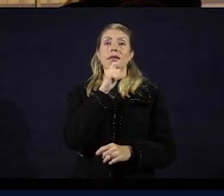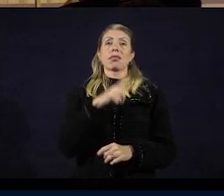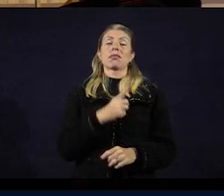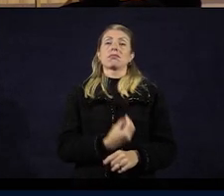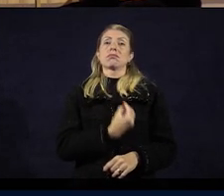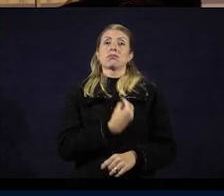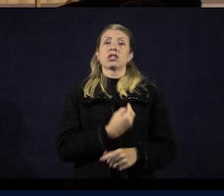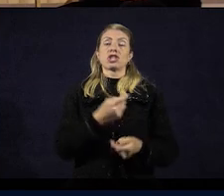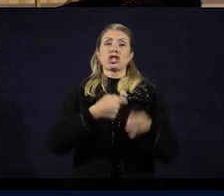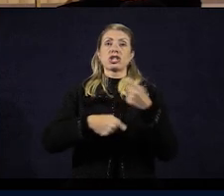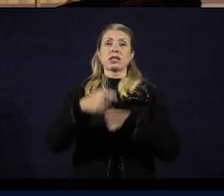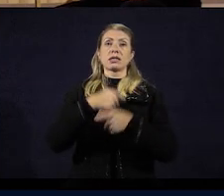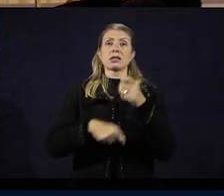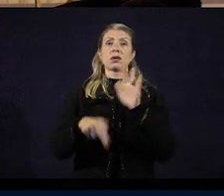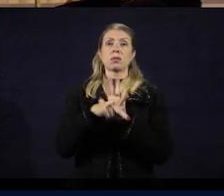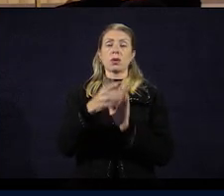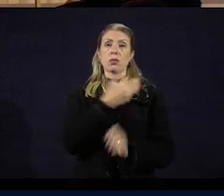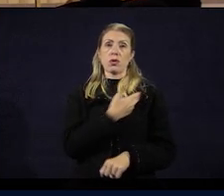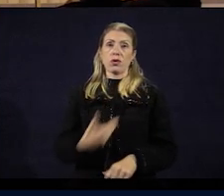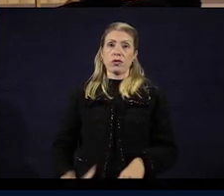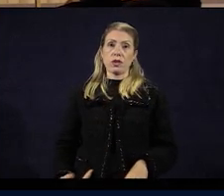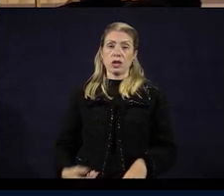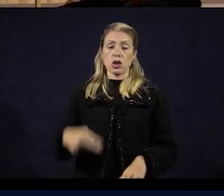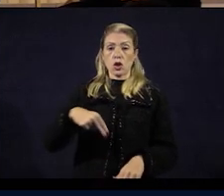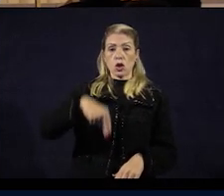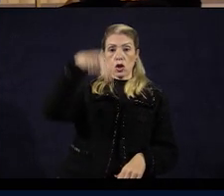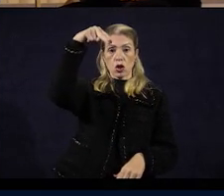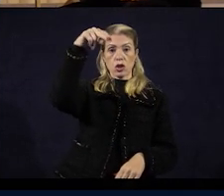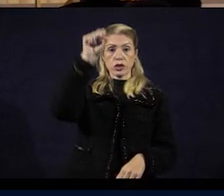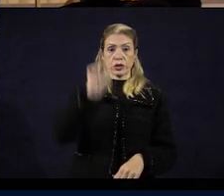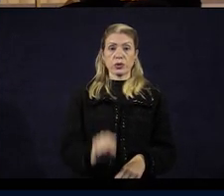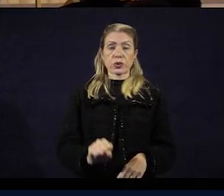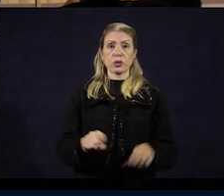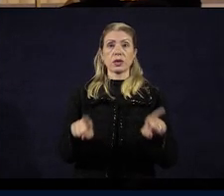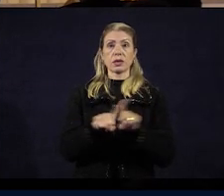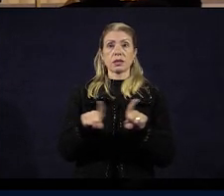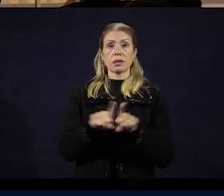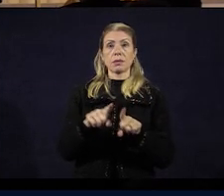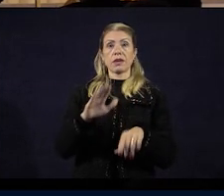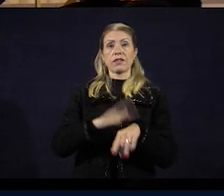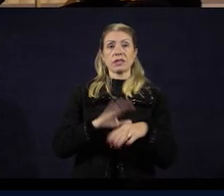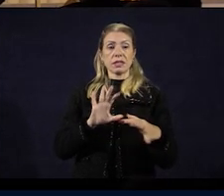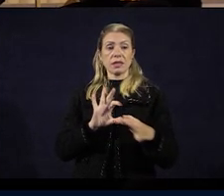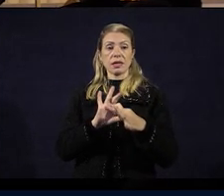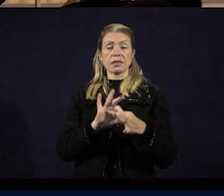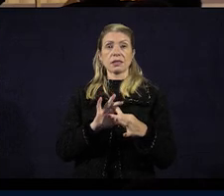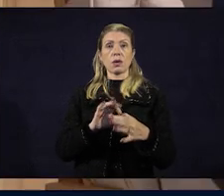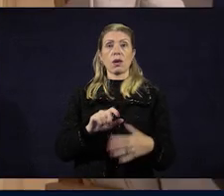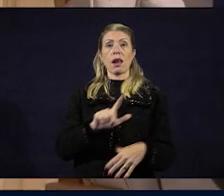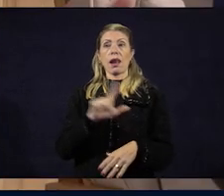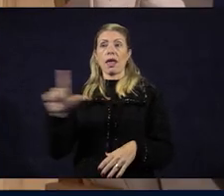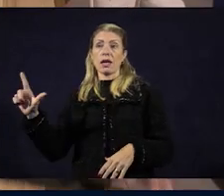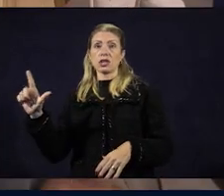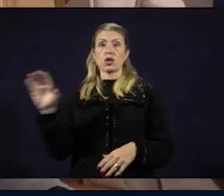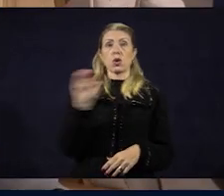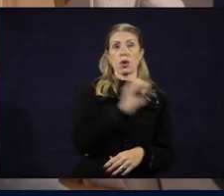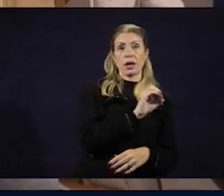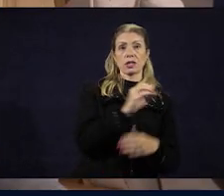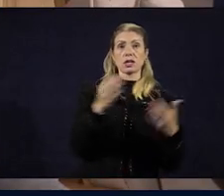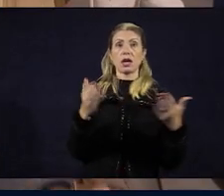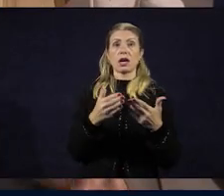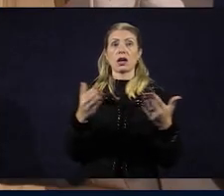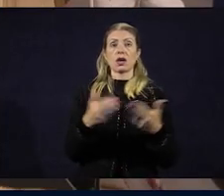sobre a gestão da União. Então, fizemos Ferrovia Norte-Sul, fizemos a Ferrovia Integração Oeste-Leste, o próximo, então, é a Fiol 2, fechando